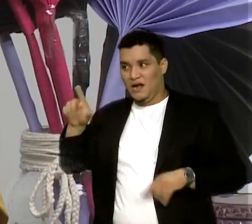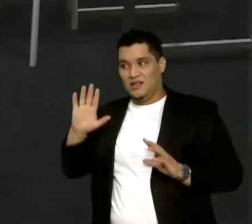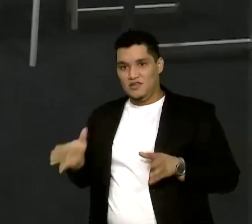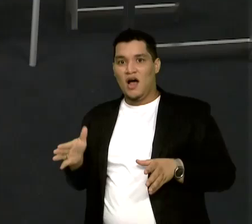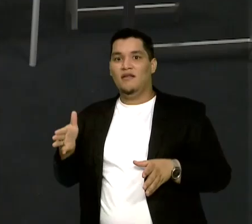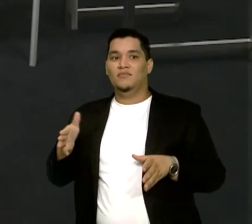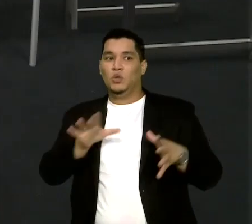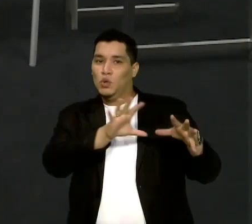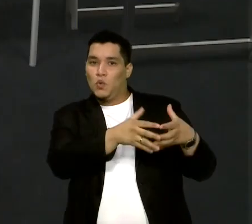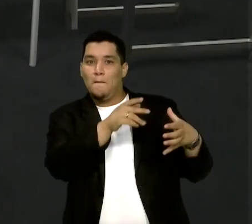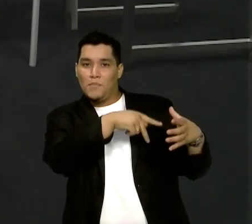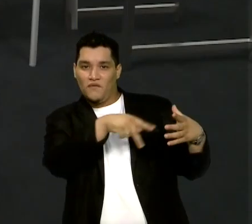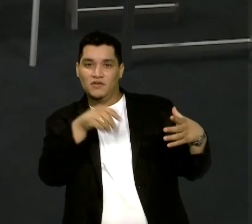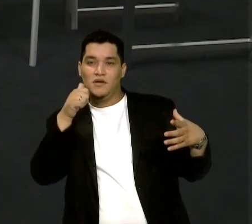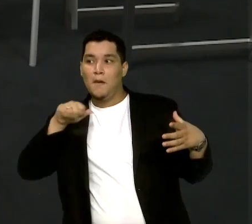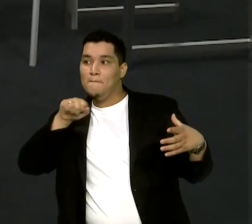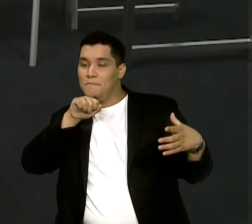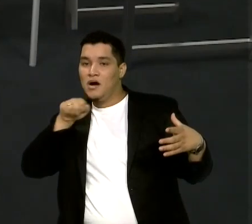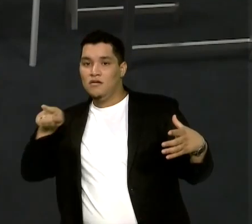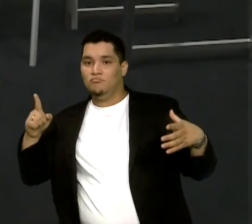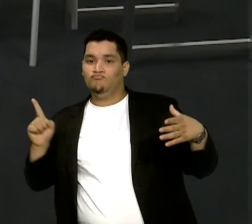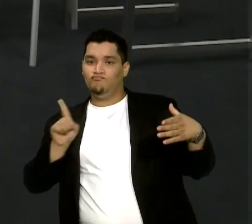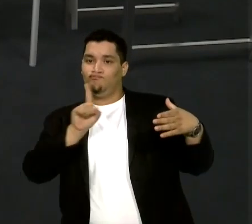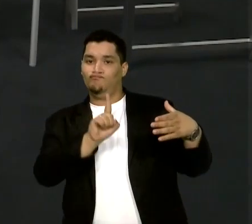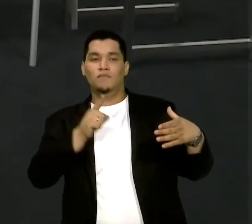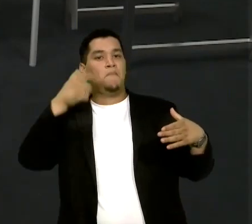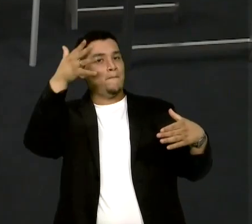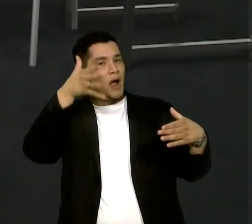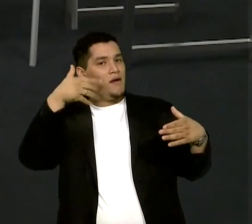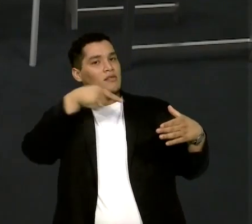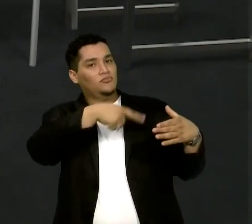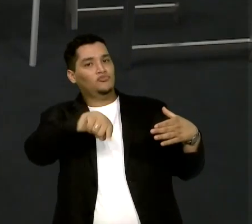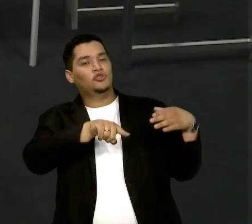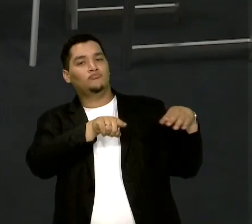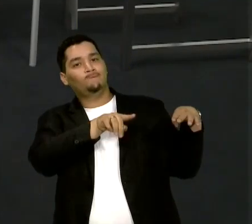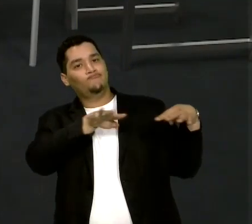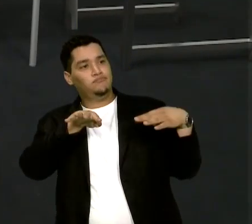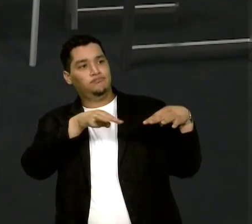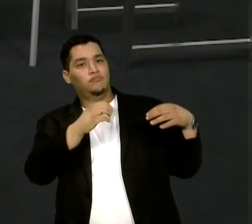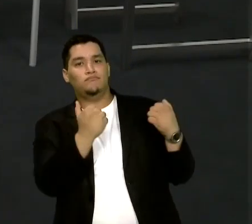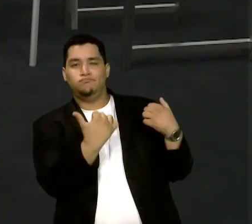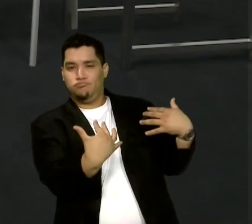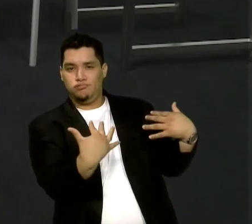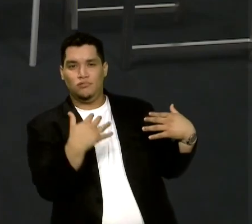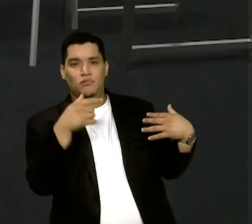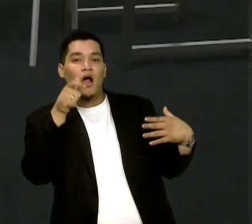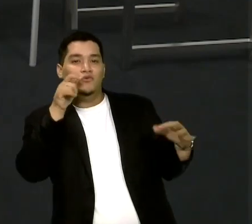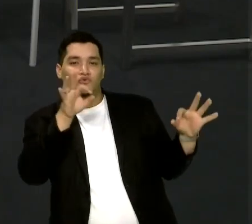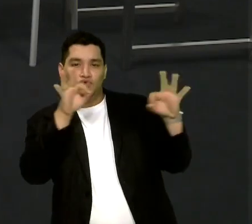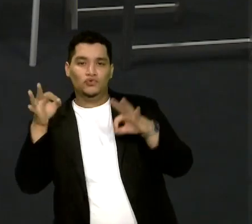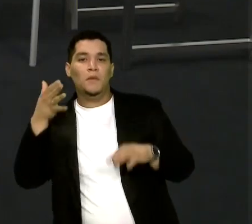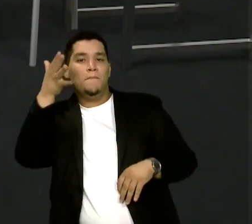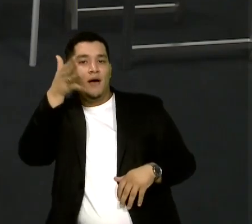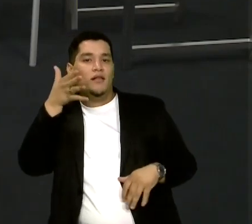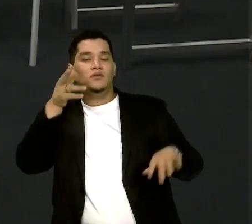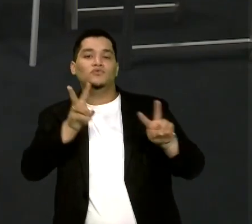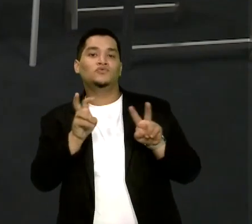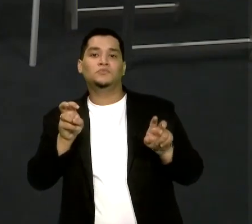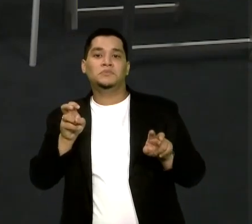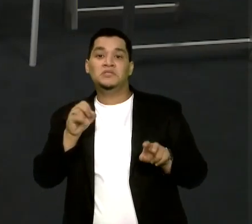criança. Sim. Que a criança dá sinais, sim, de se tem violência em casa, sim, a criança dá sinal... ela está